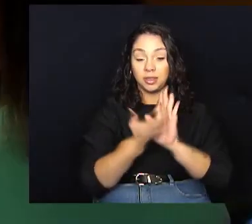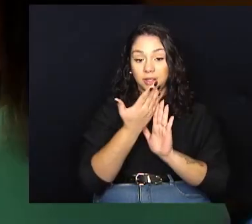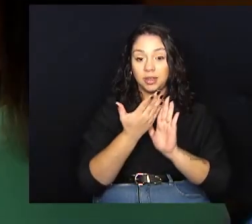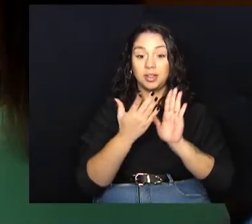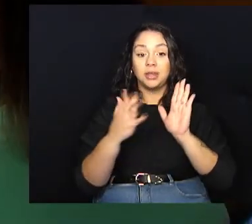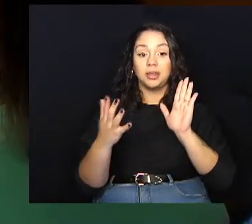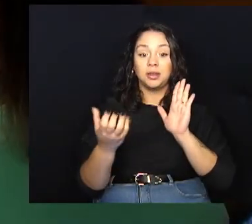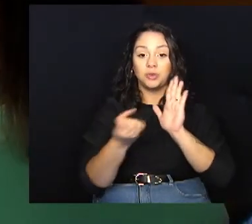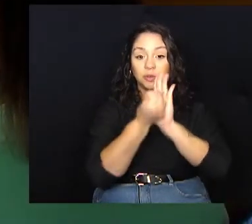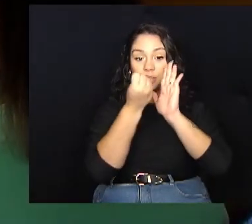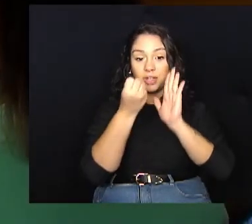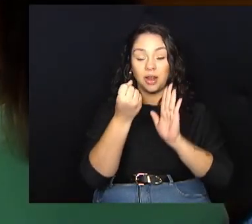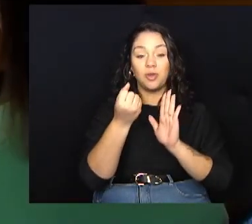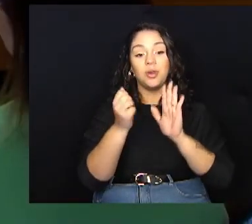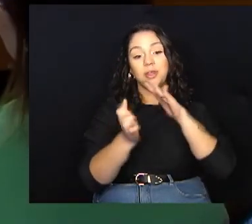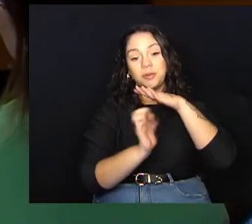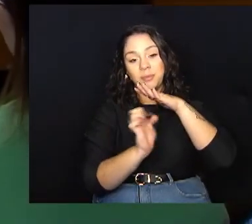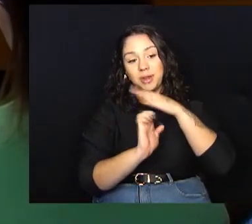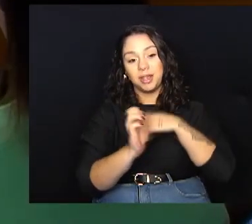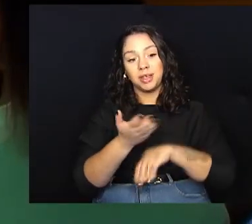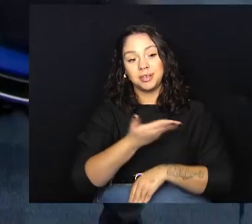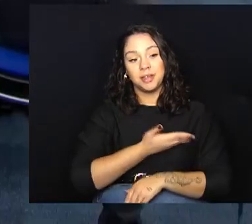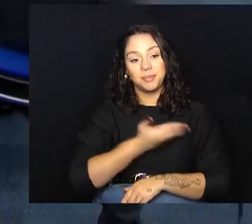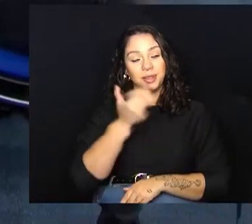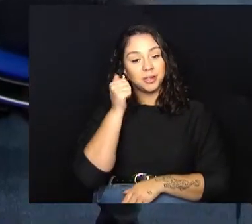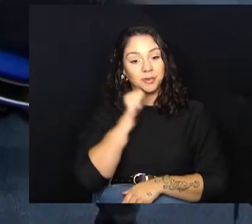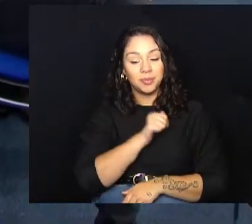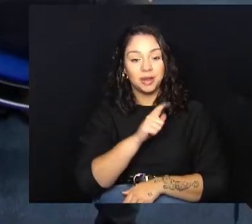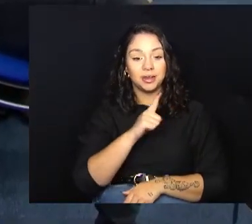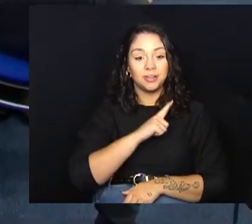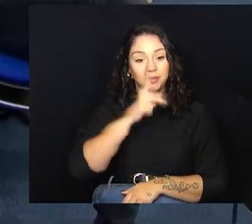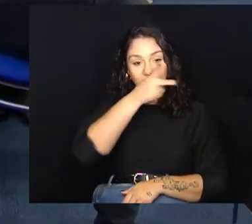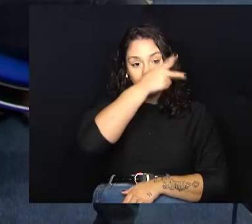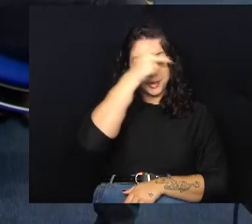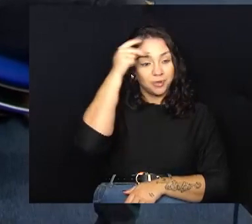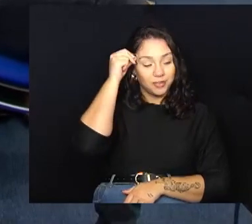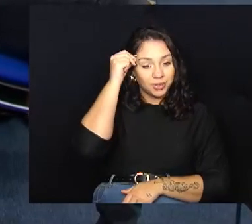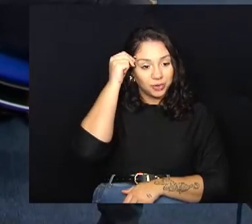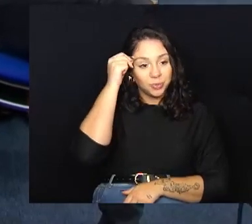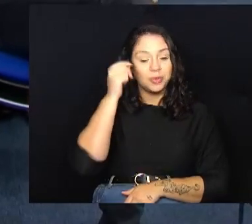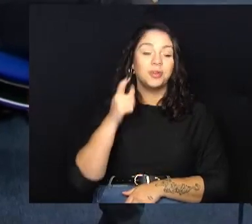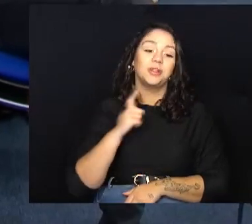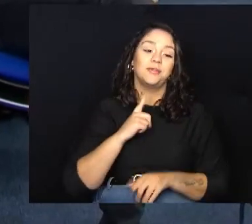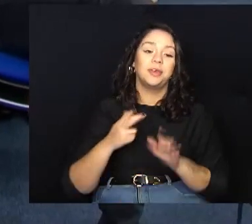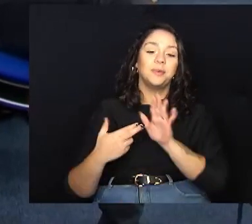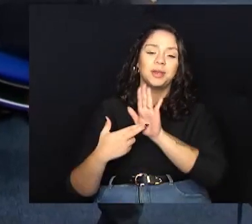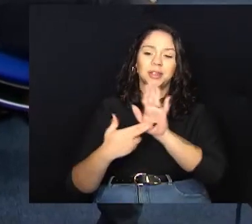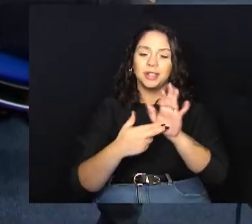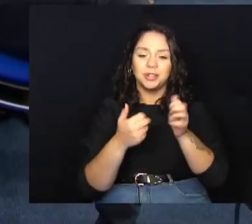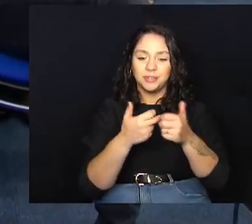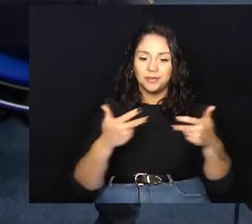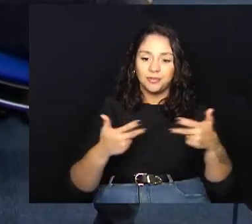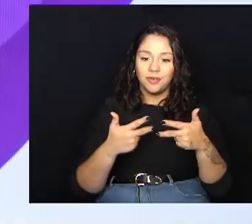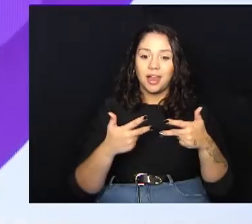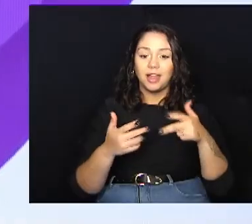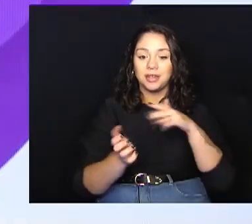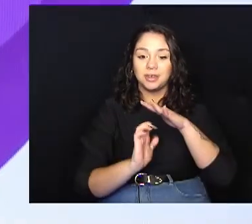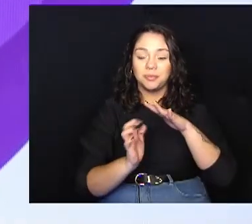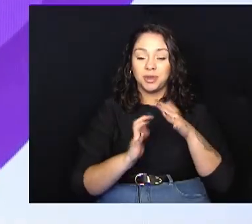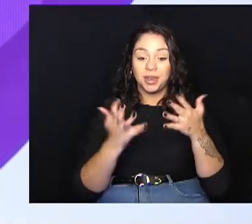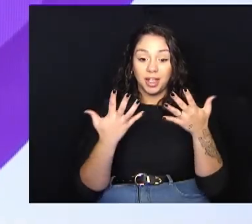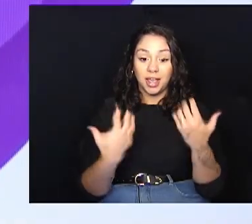o evento de lançamento foi realizado na prefeitura com a presença de representantes de várias empresas que aderiram ao projeto